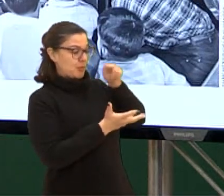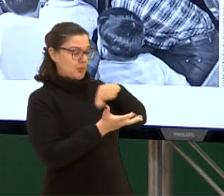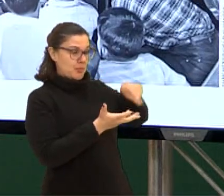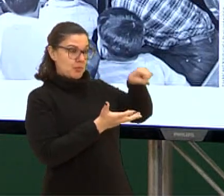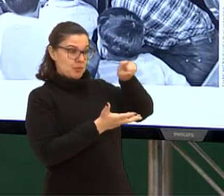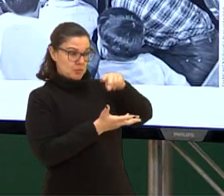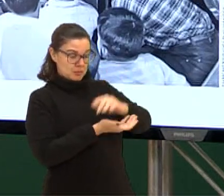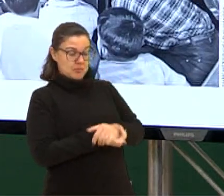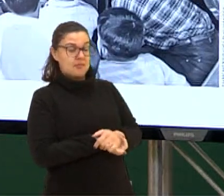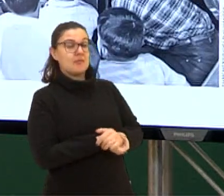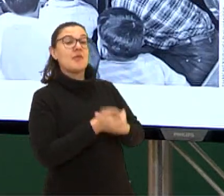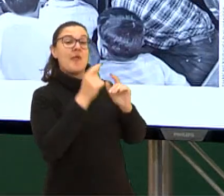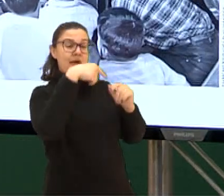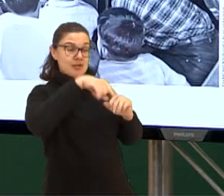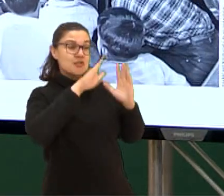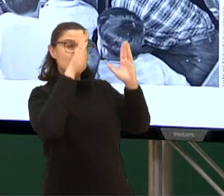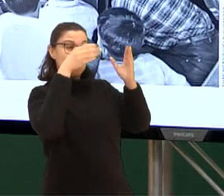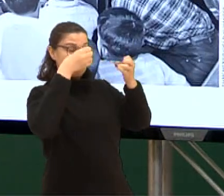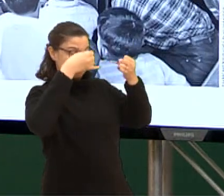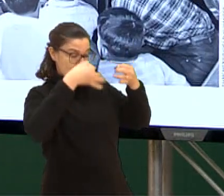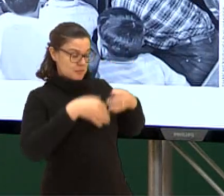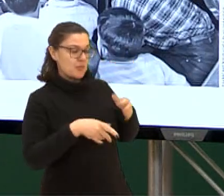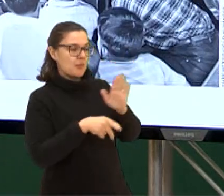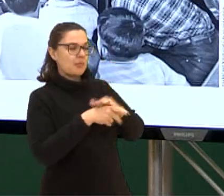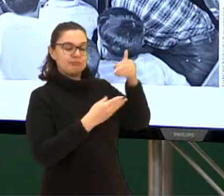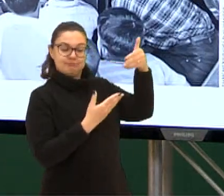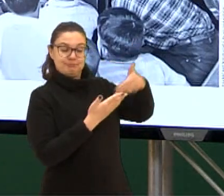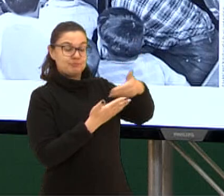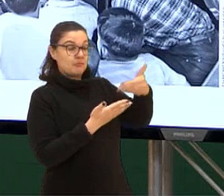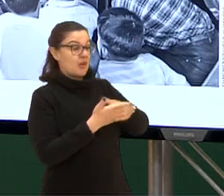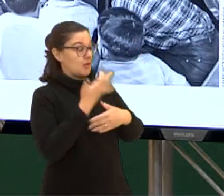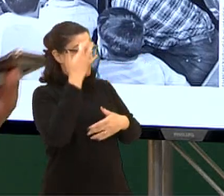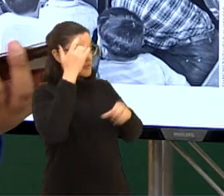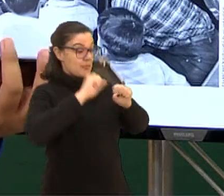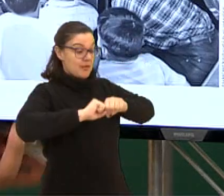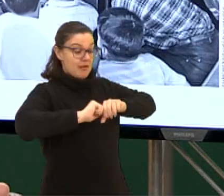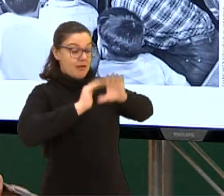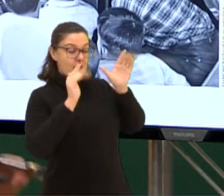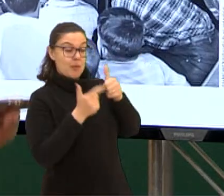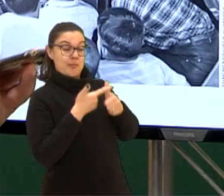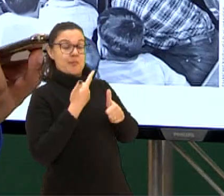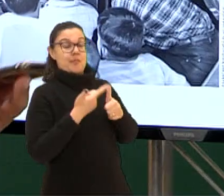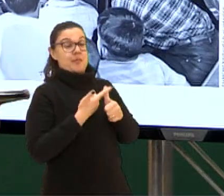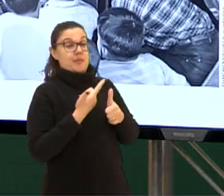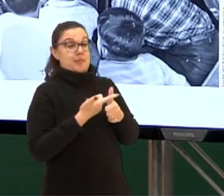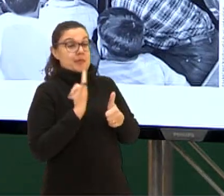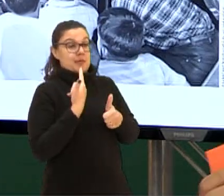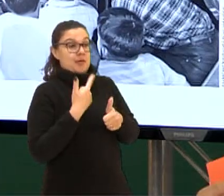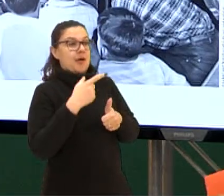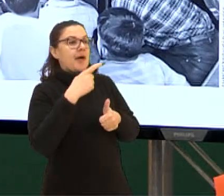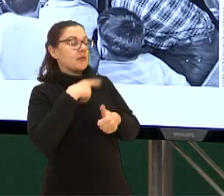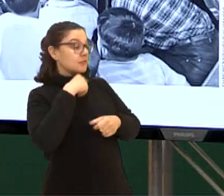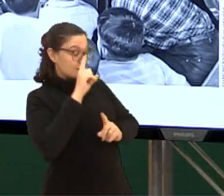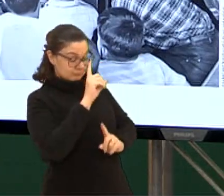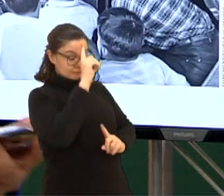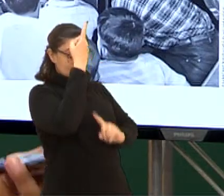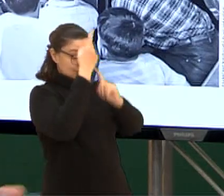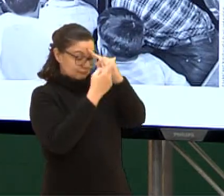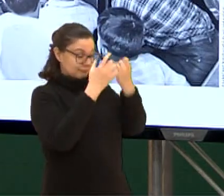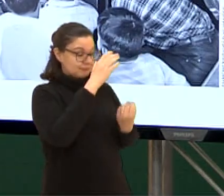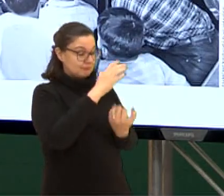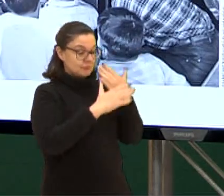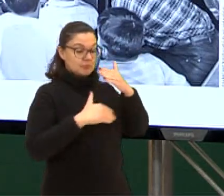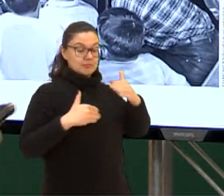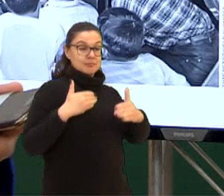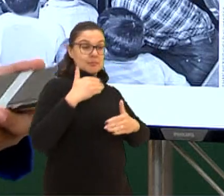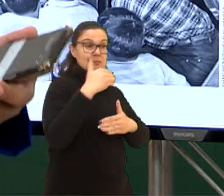dizer através dos envelopes aqui que a gente não sabe com clareza qual foi o primeiro. Nós temos inventores que apareceram ao